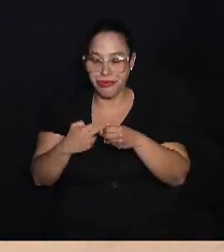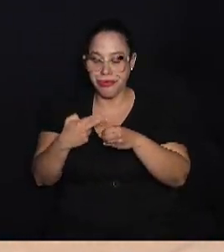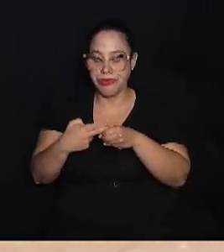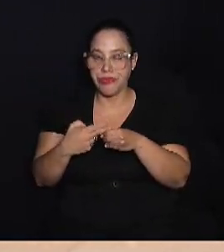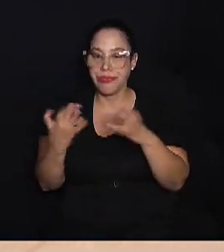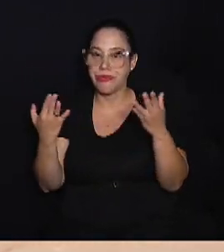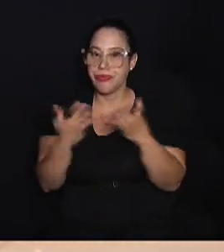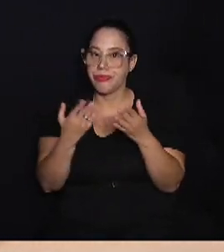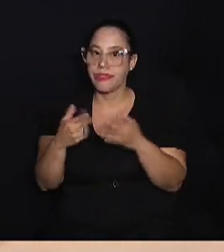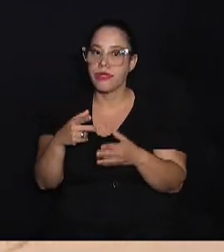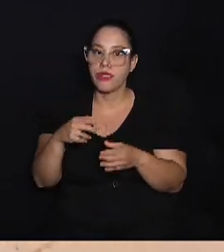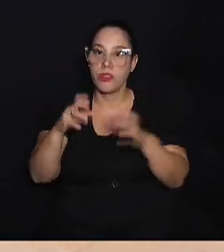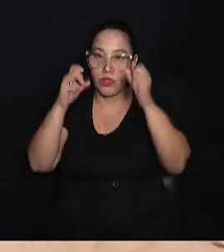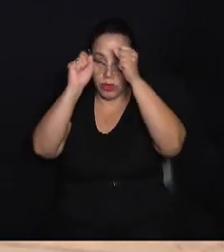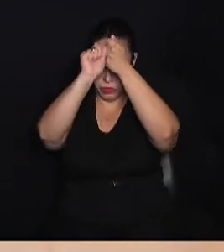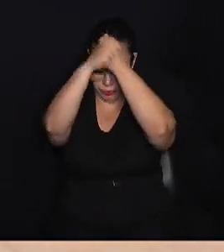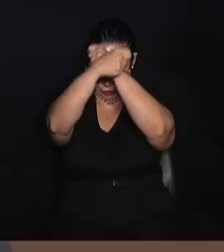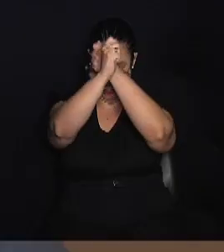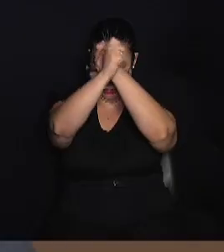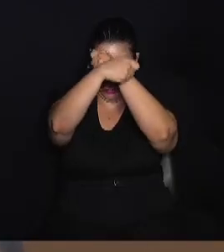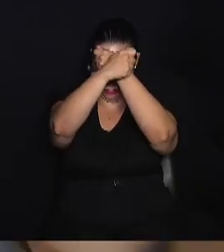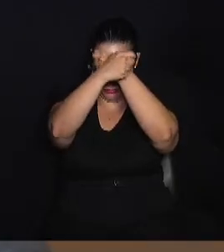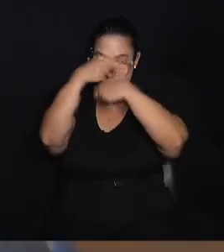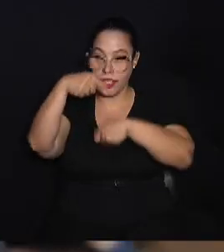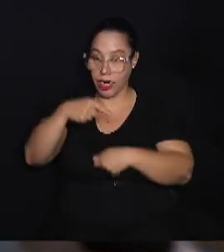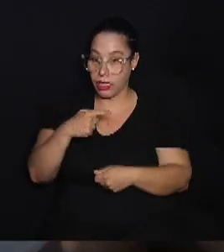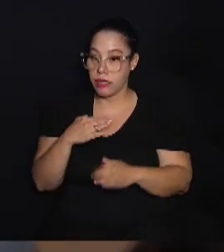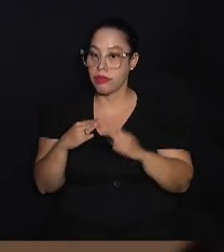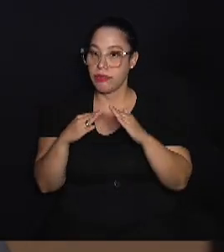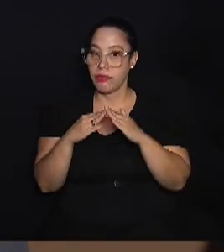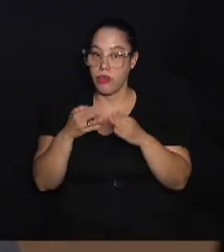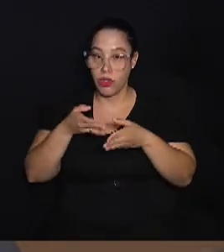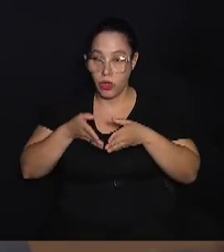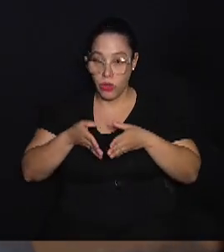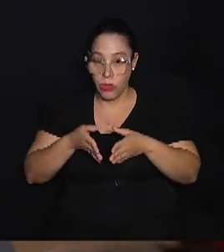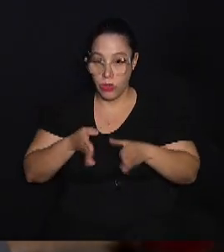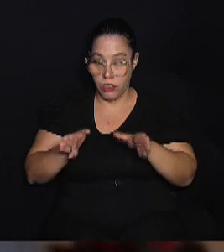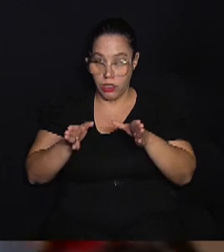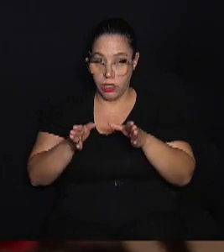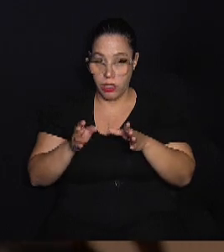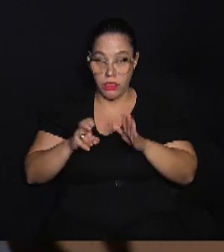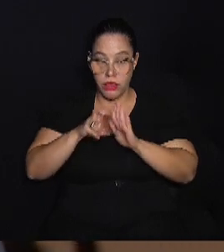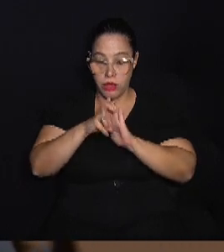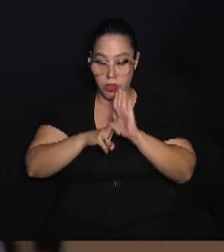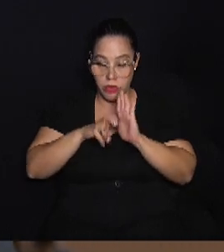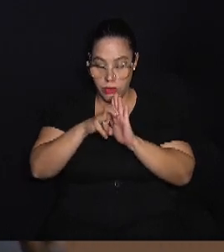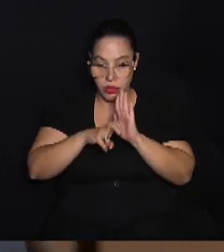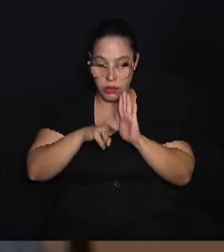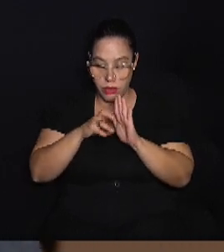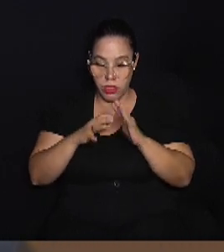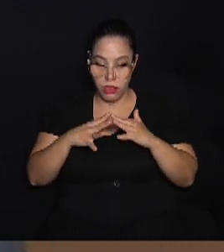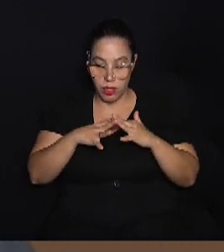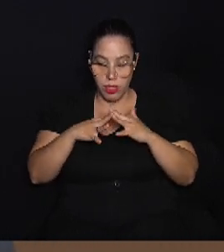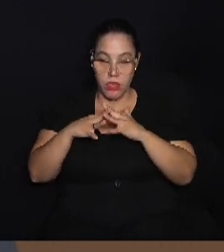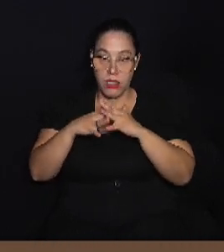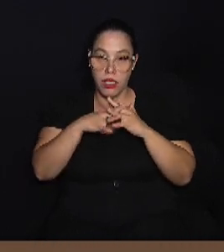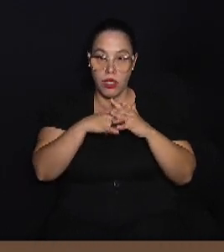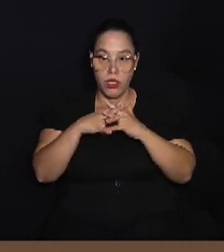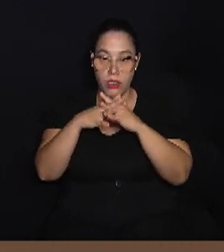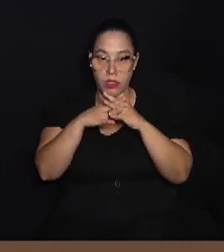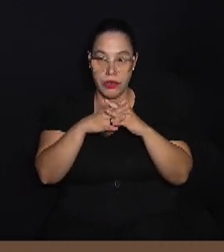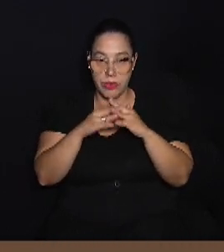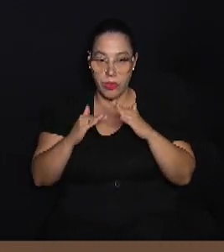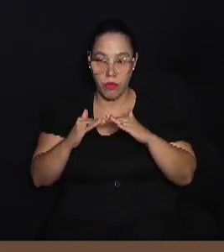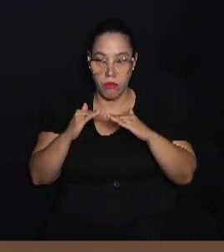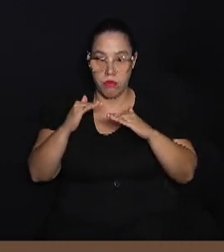tem aqui na PUC de Campinas, nossa casa agora. A gente nasceu com handball em cadeira de rodas, mas foi no rugby que a instituição cresceu mesmo no